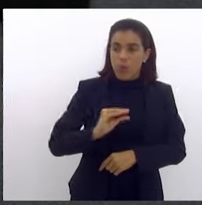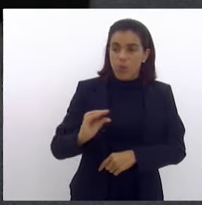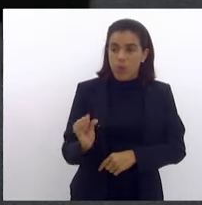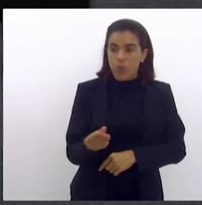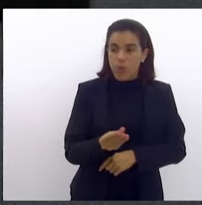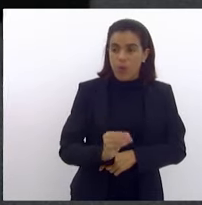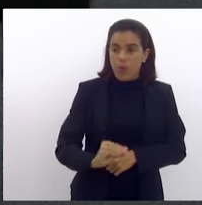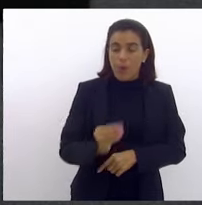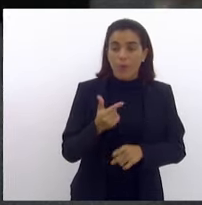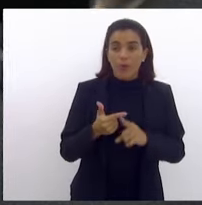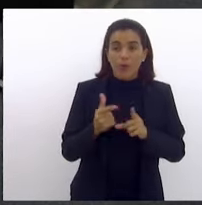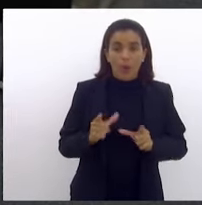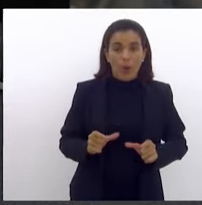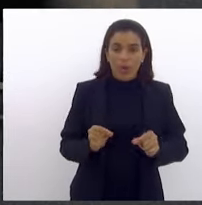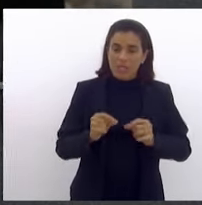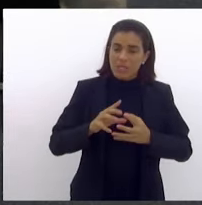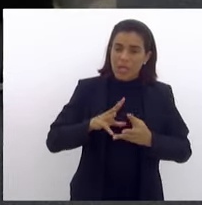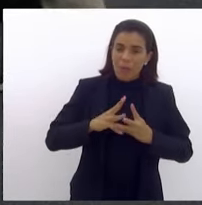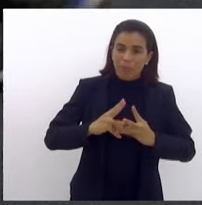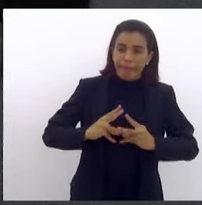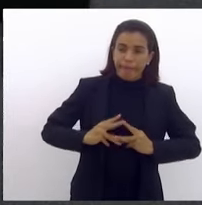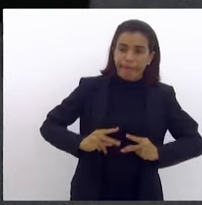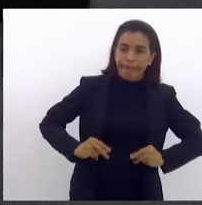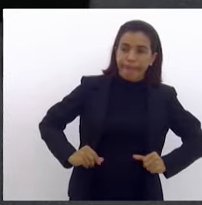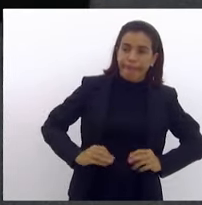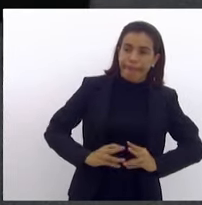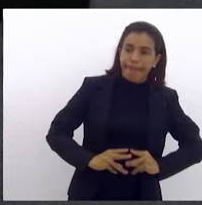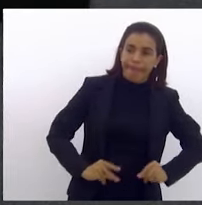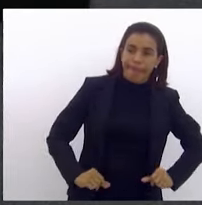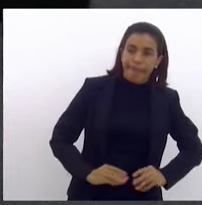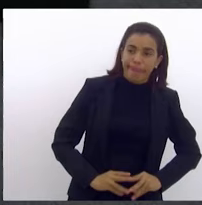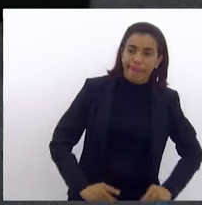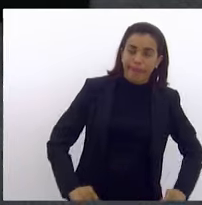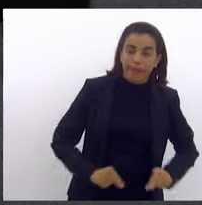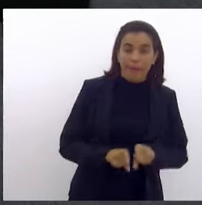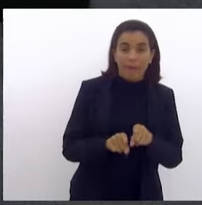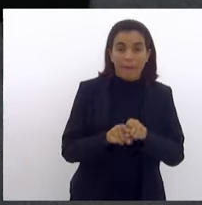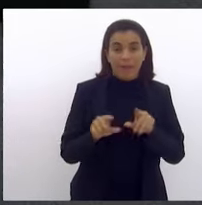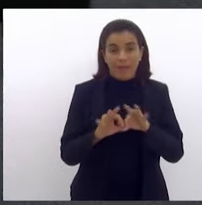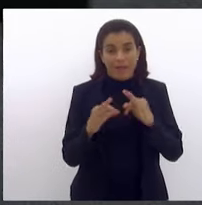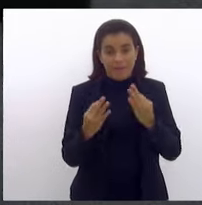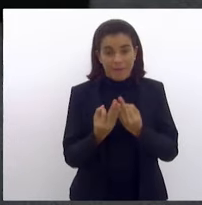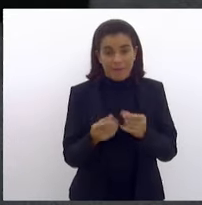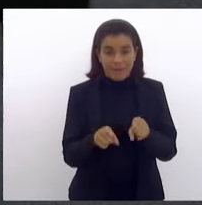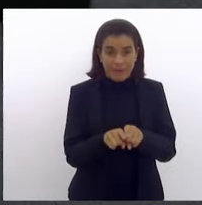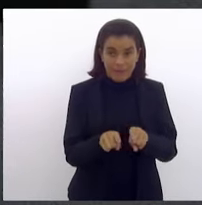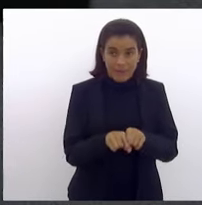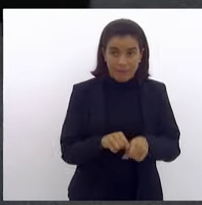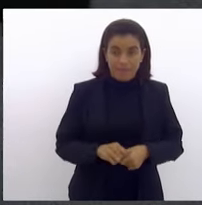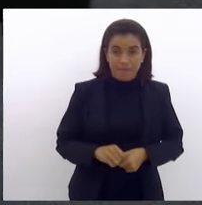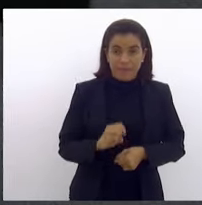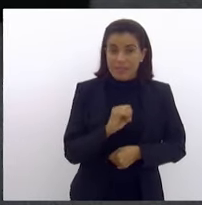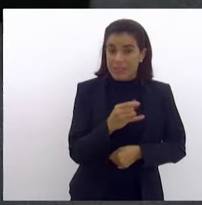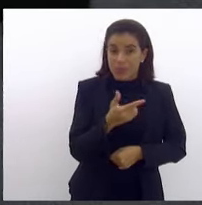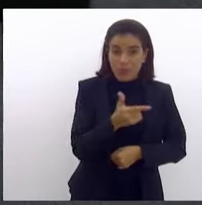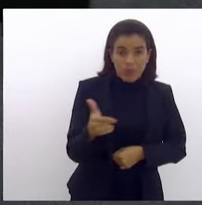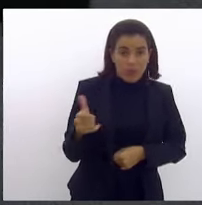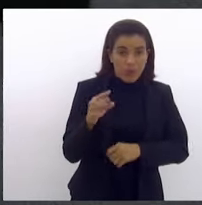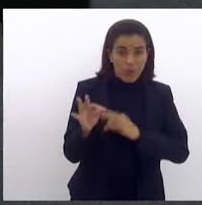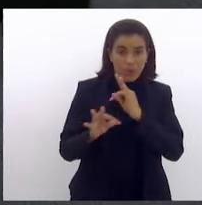câncer ele é devastador na vida de uma pessoa e na vida da família daquela pessoa. Se a gente não tem o